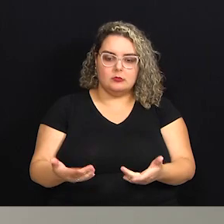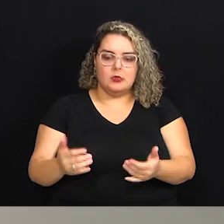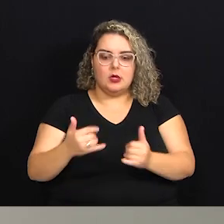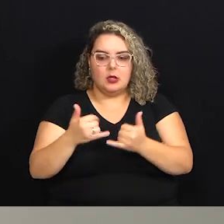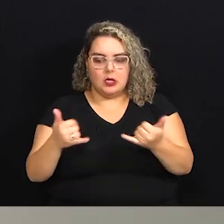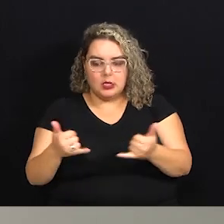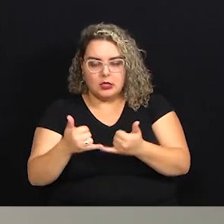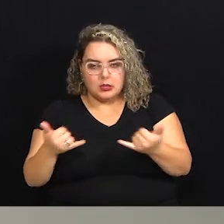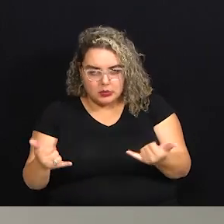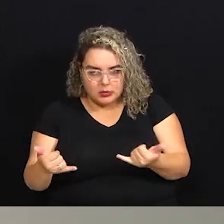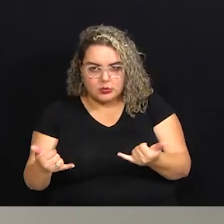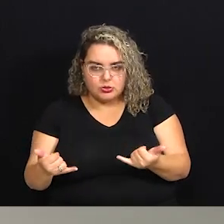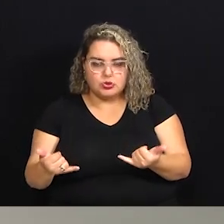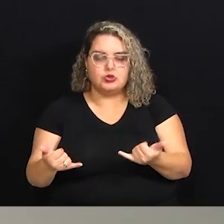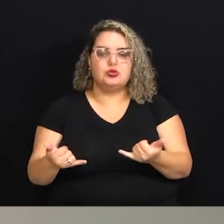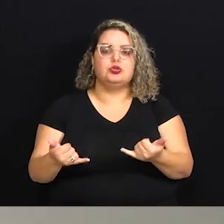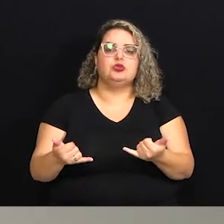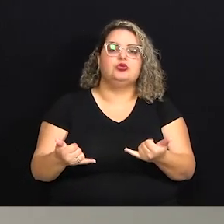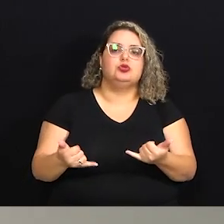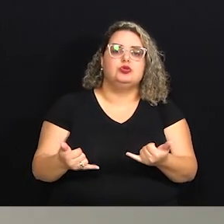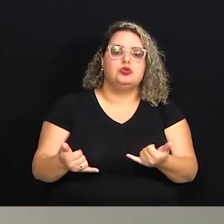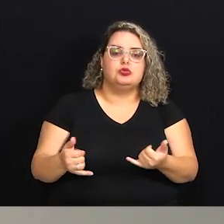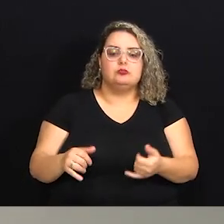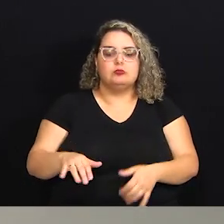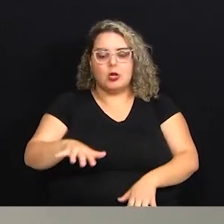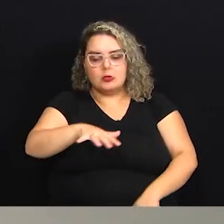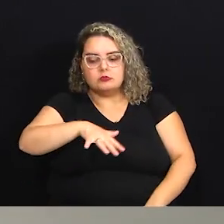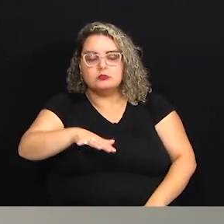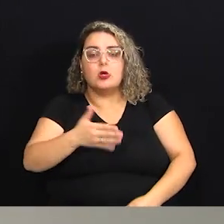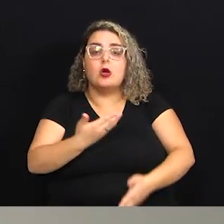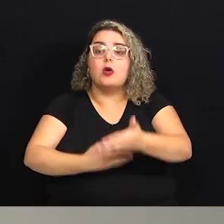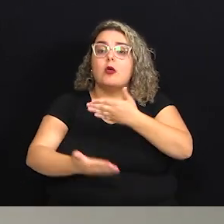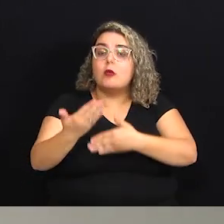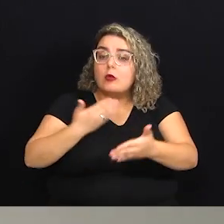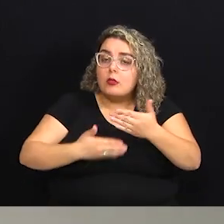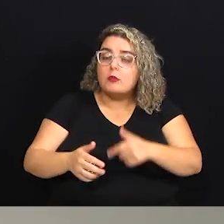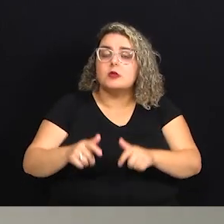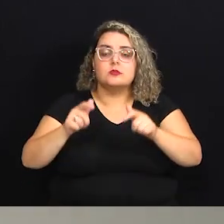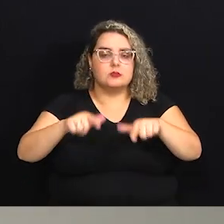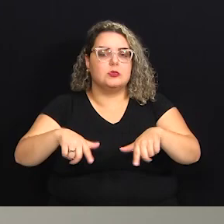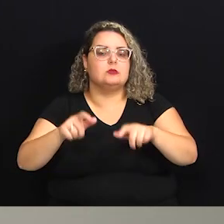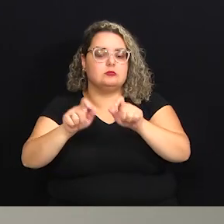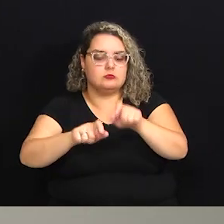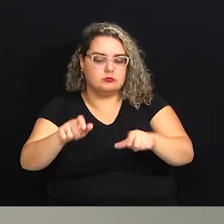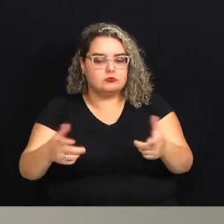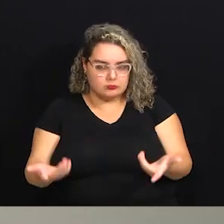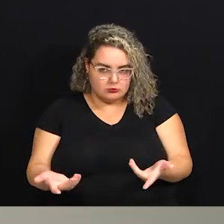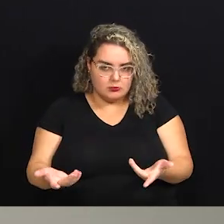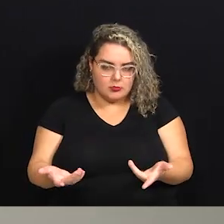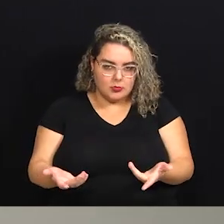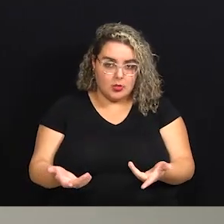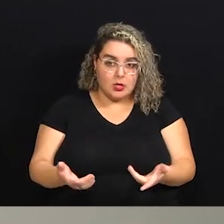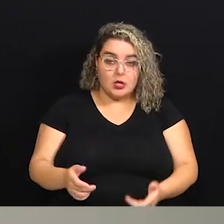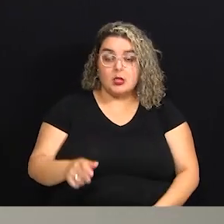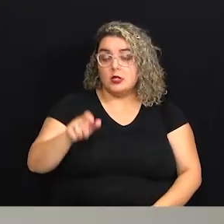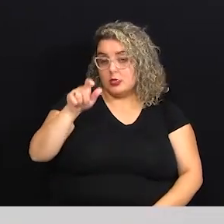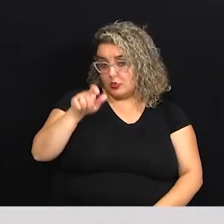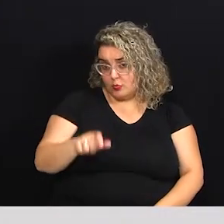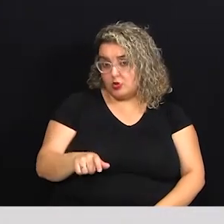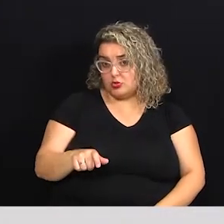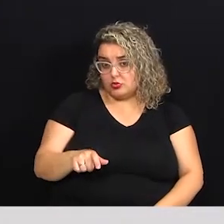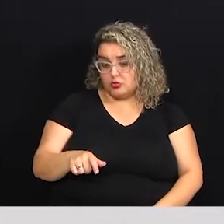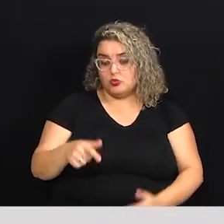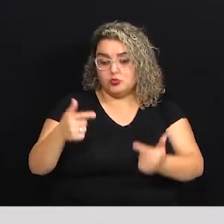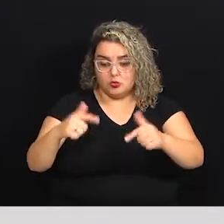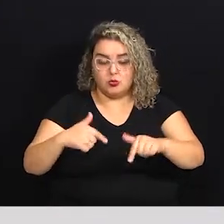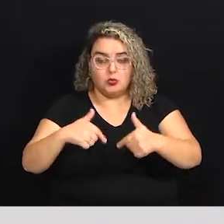trabalho. Aquela energia, aquele condicionamento de ar estava sendo compartilhado por aquelas pessoas. E enquanto a